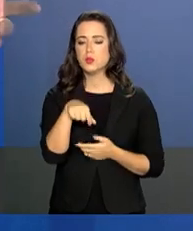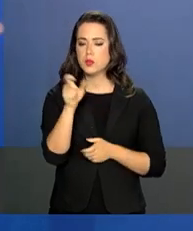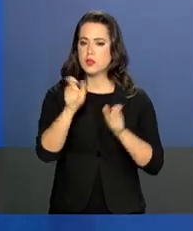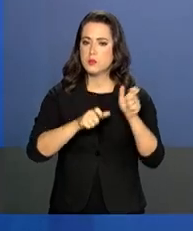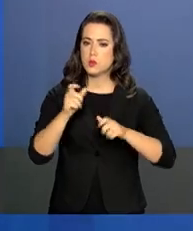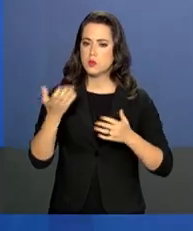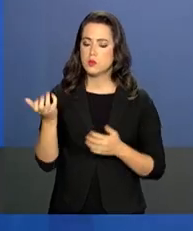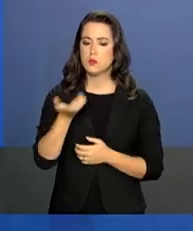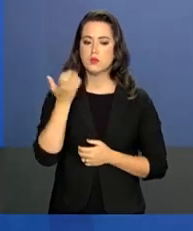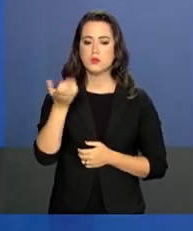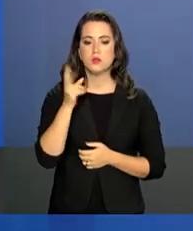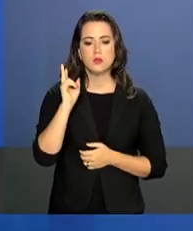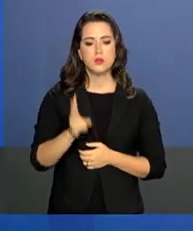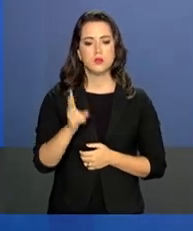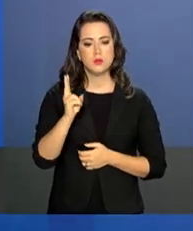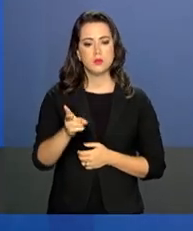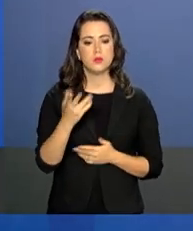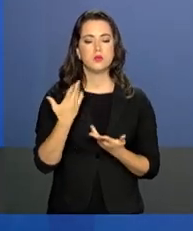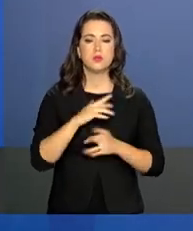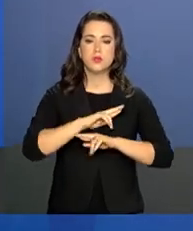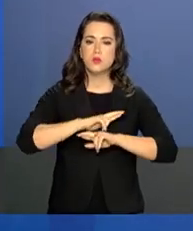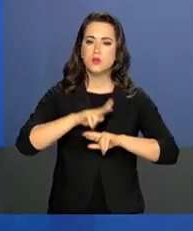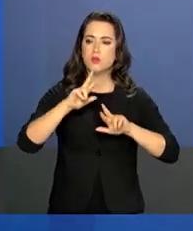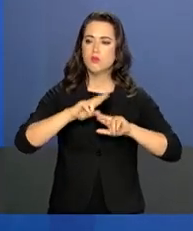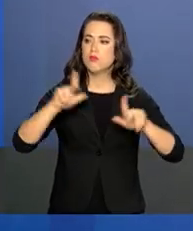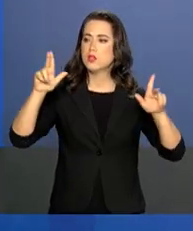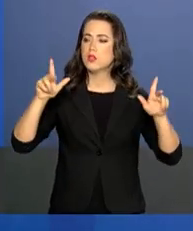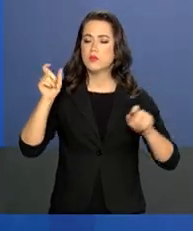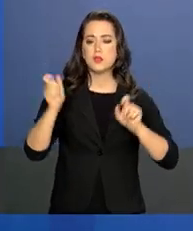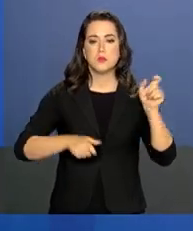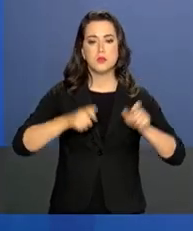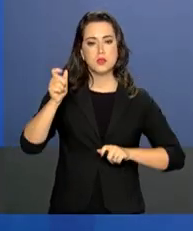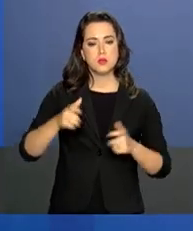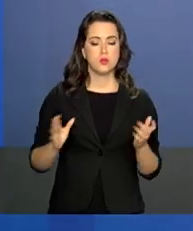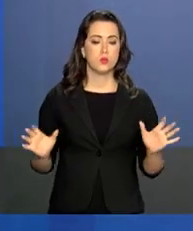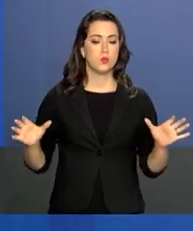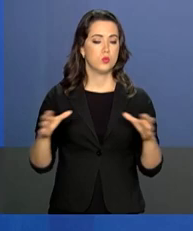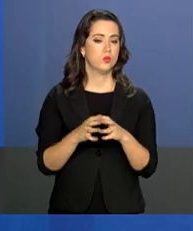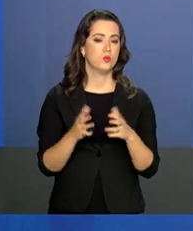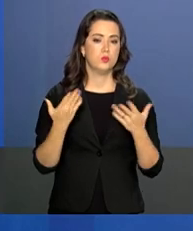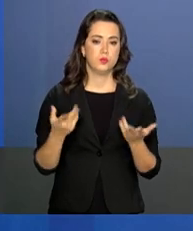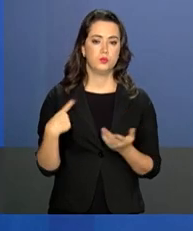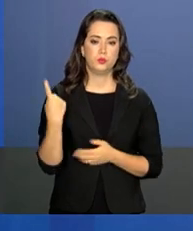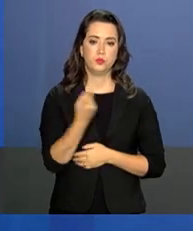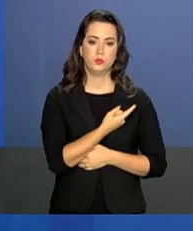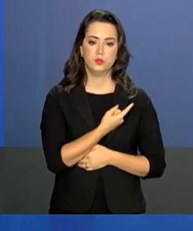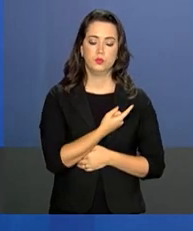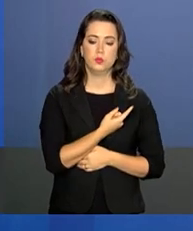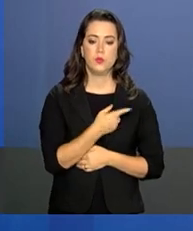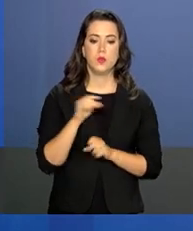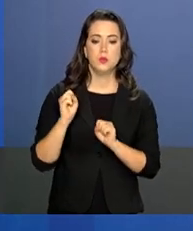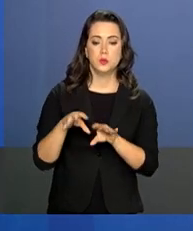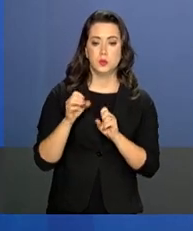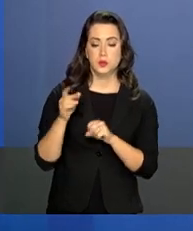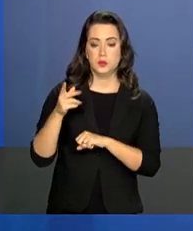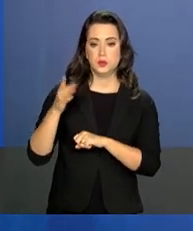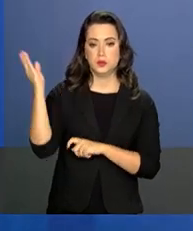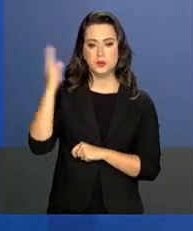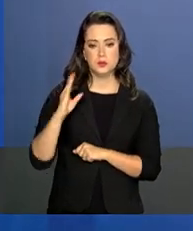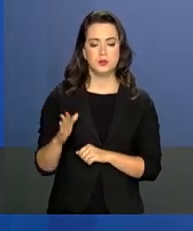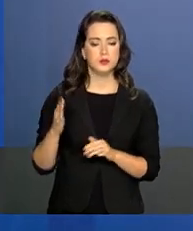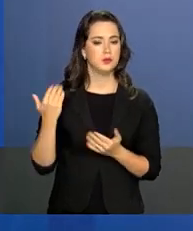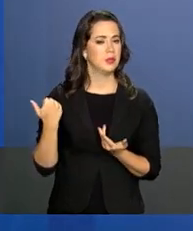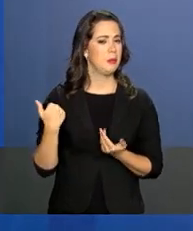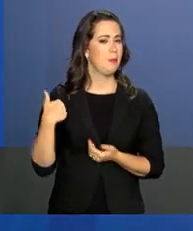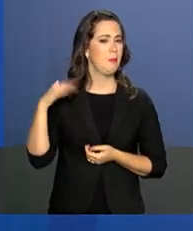a desejada por milhares de membros da nossa educação brasileira e que por